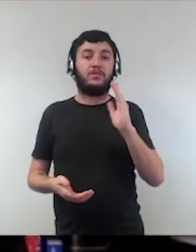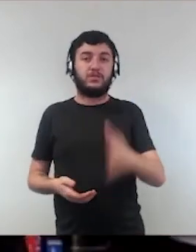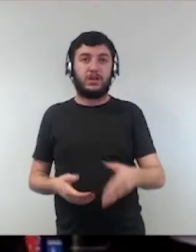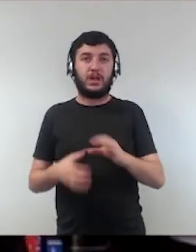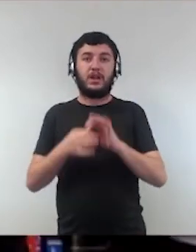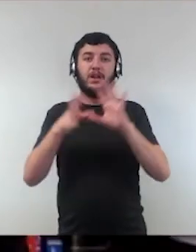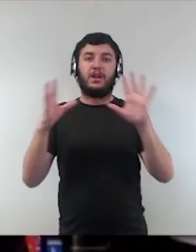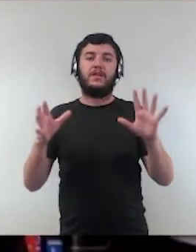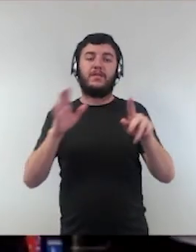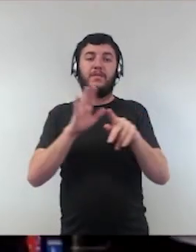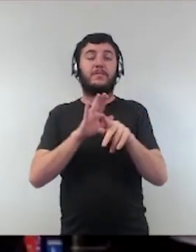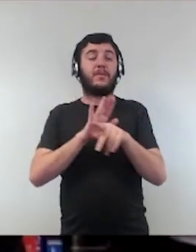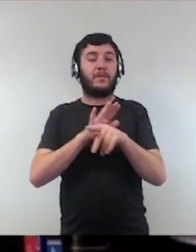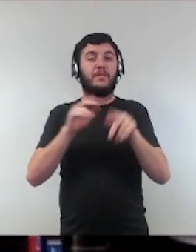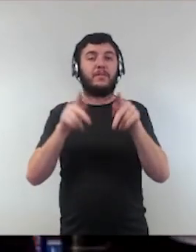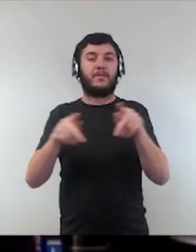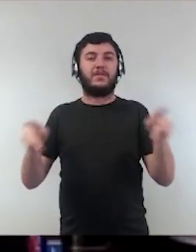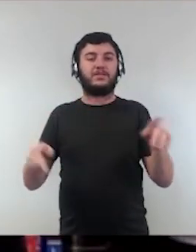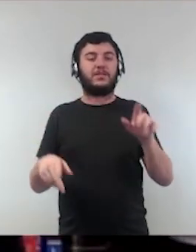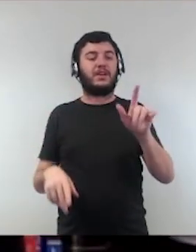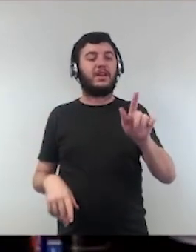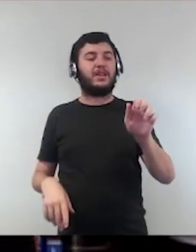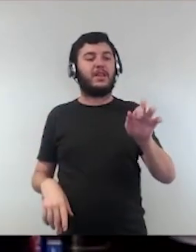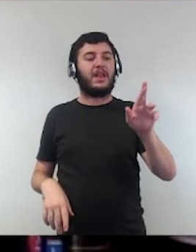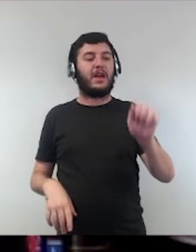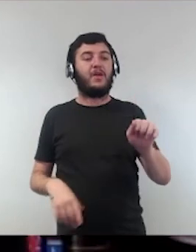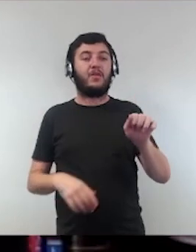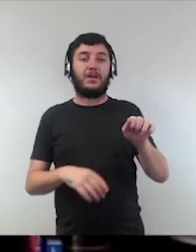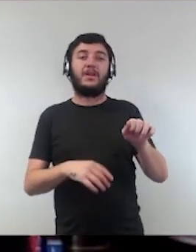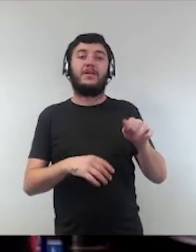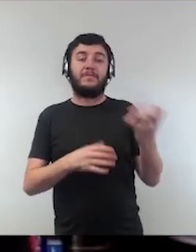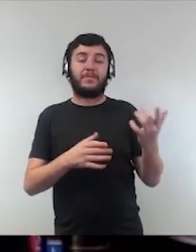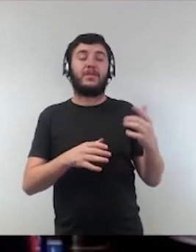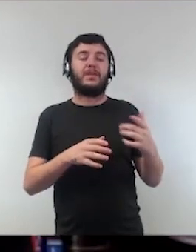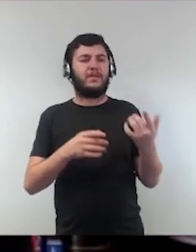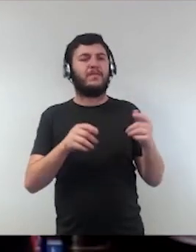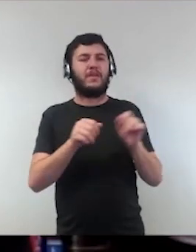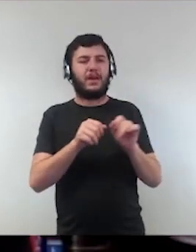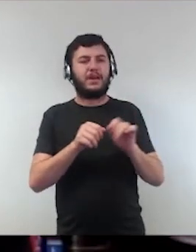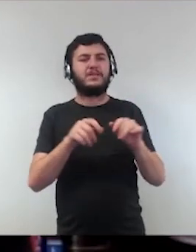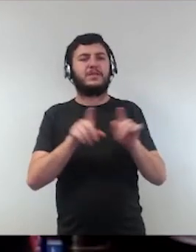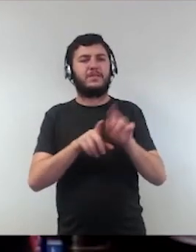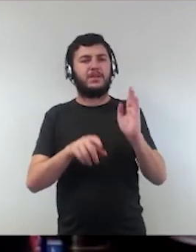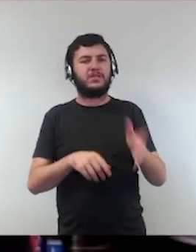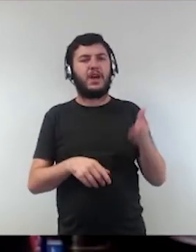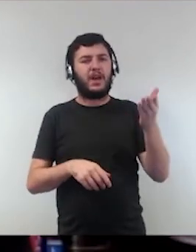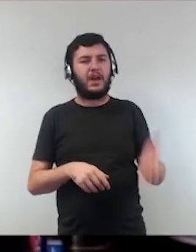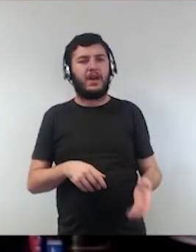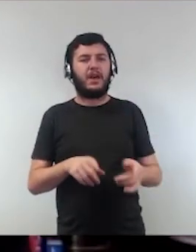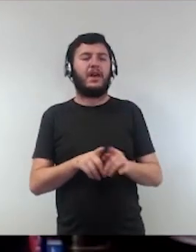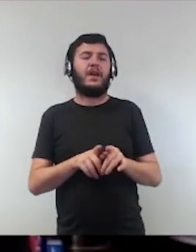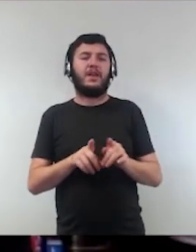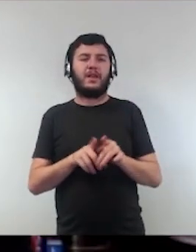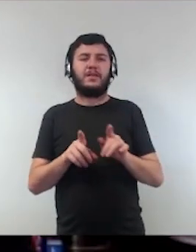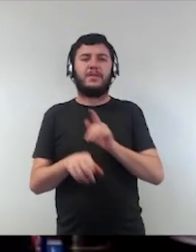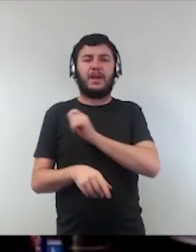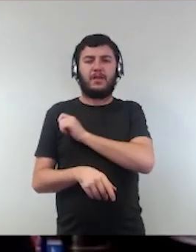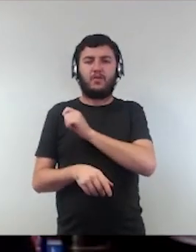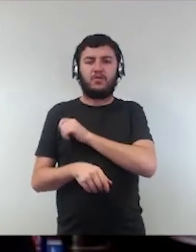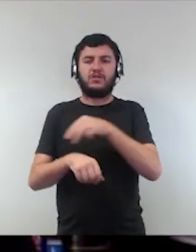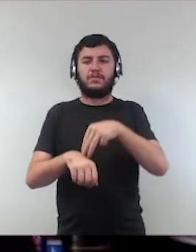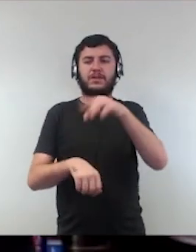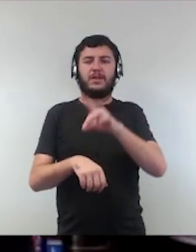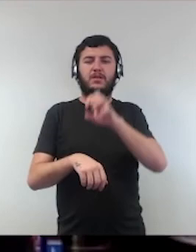fez aos alunos que de pesquisa, de mestrado, de doutoramento. Há tantos temas interessantes relativamente a essa matéria. Vamos pensar